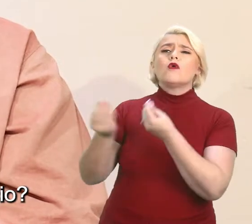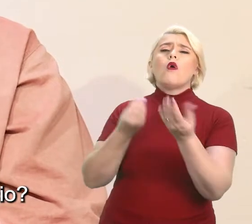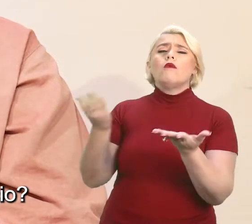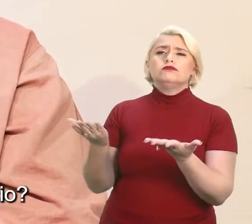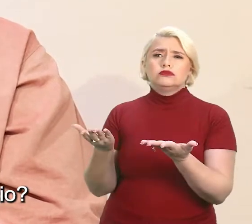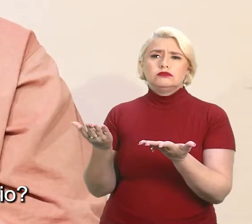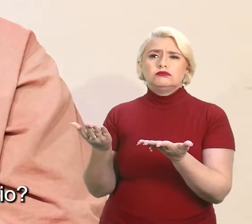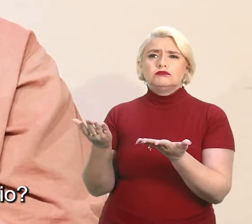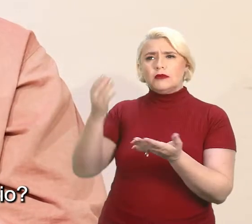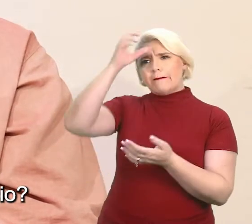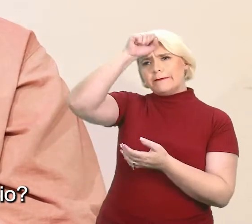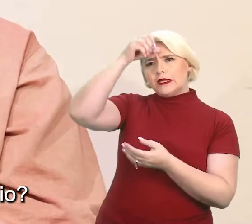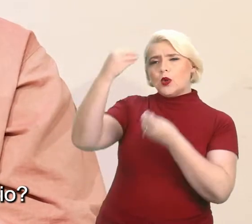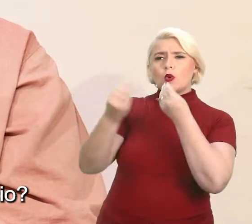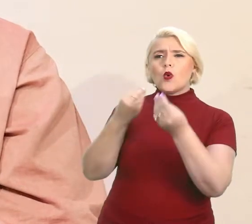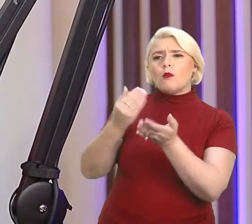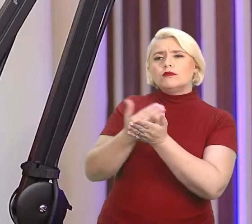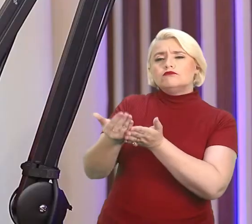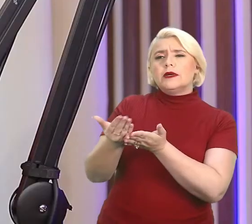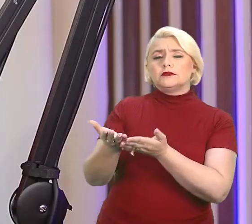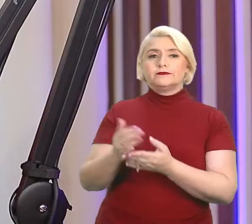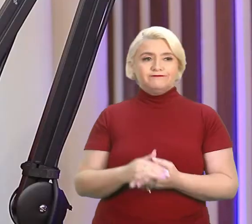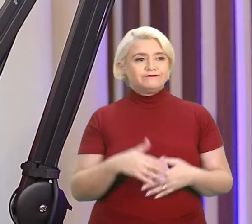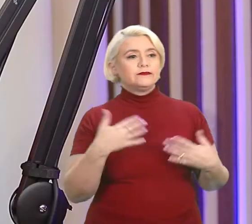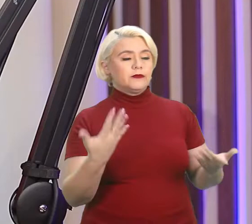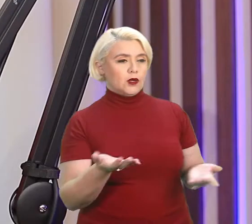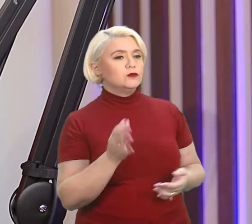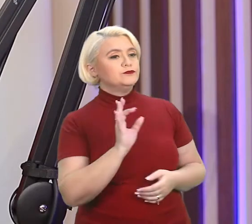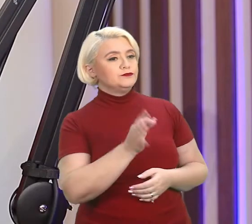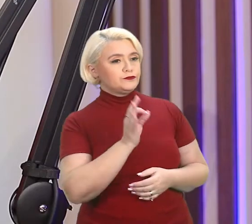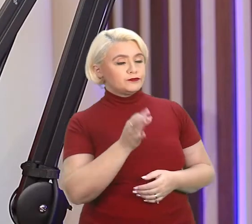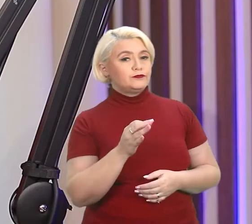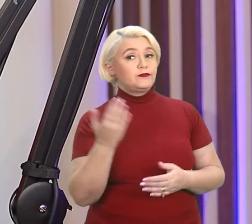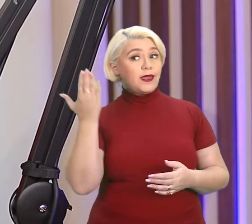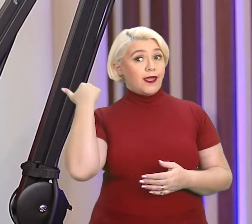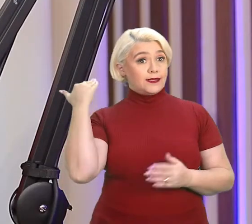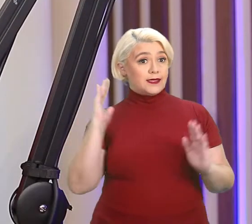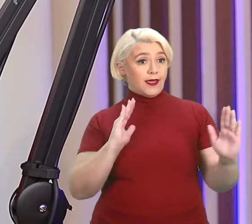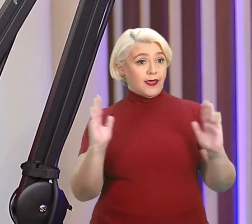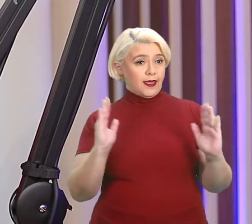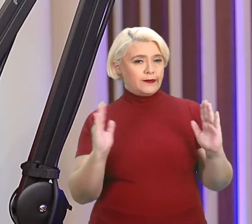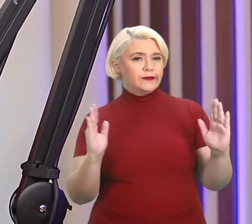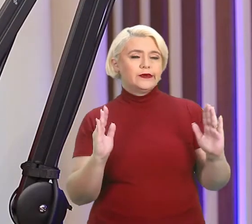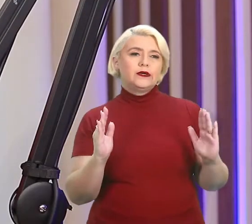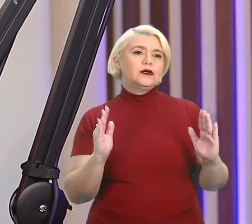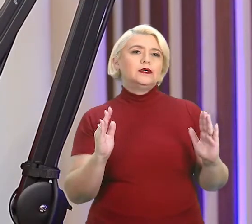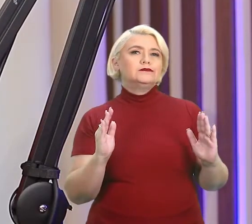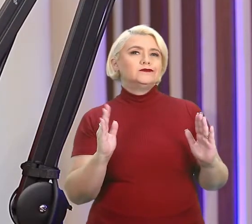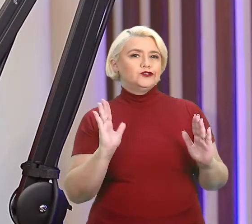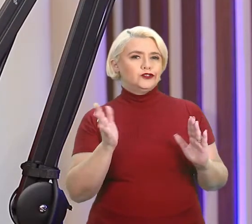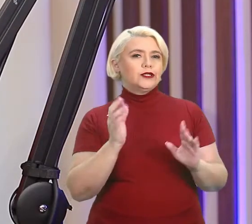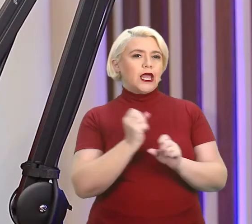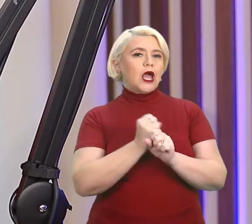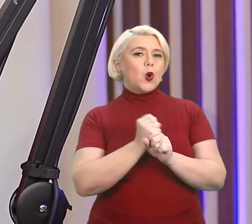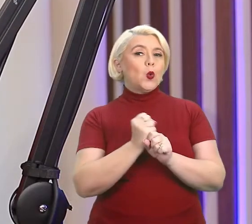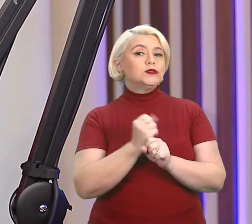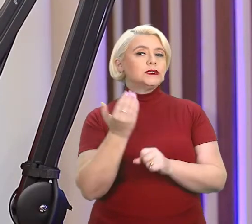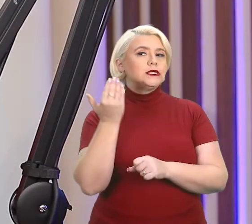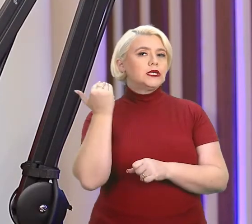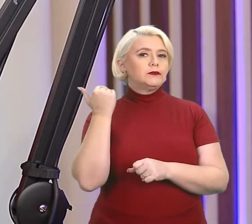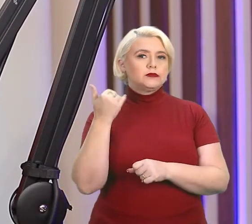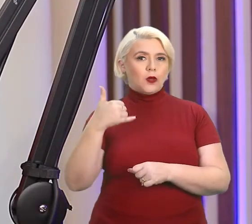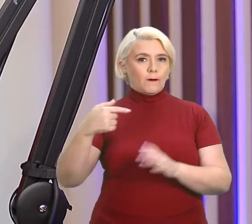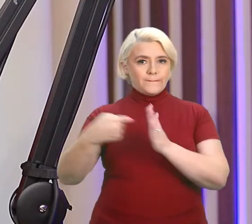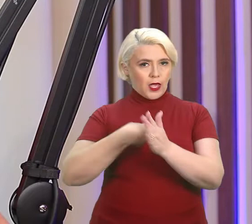esse ensino aí no início? Então, nessa época, né, tem alguns aninhos, Antônio,